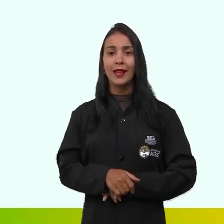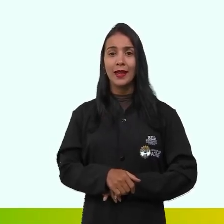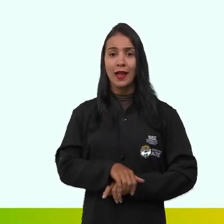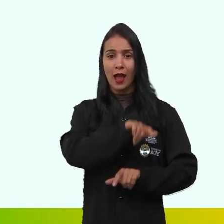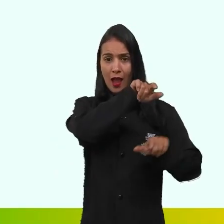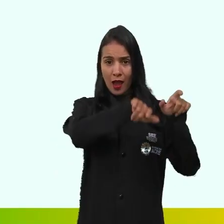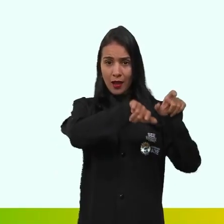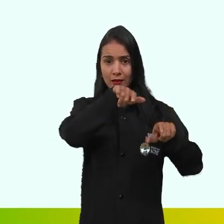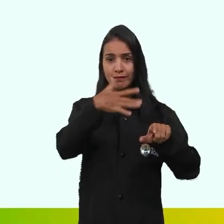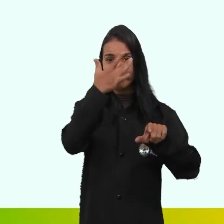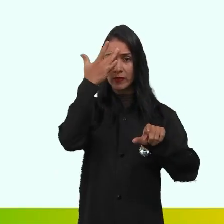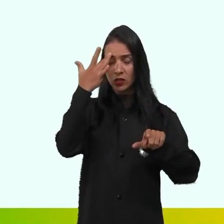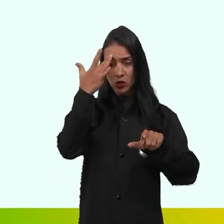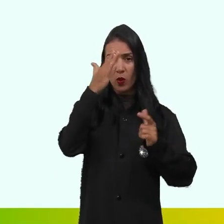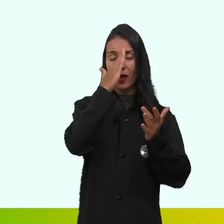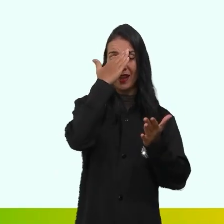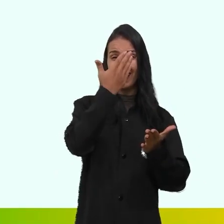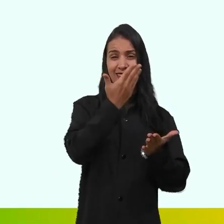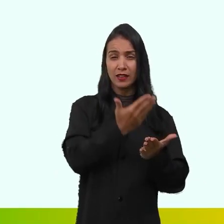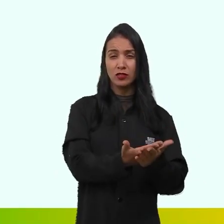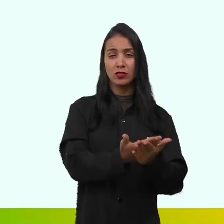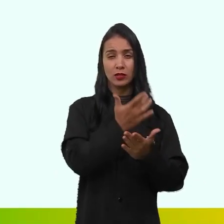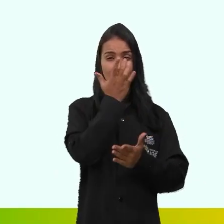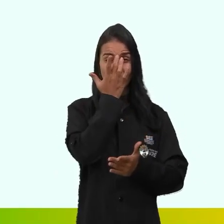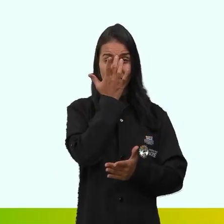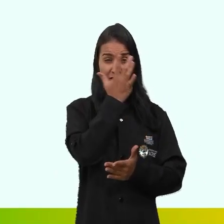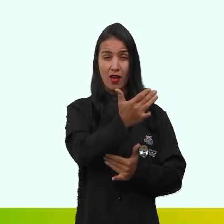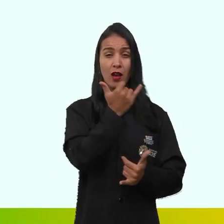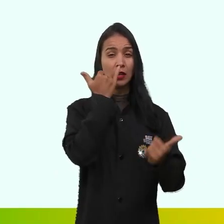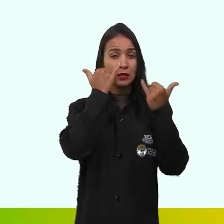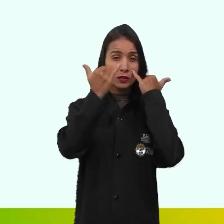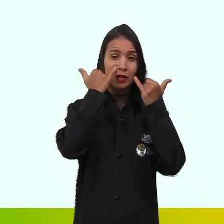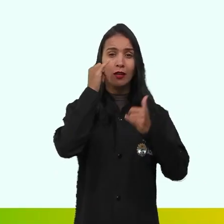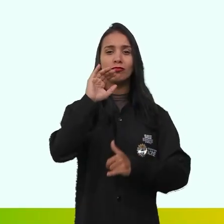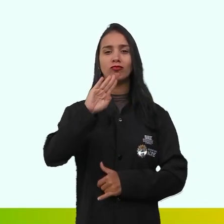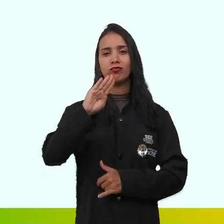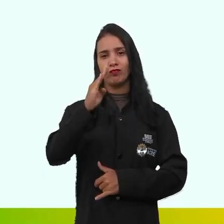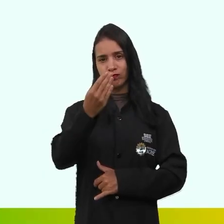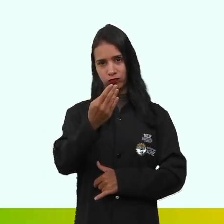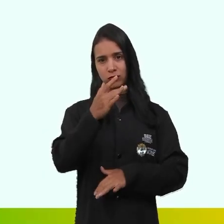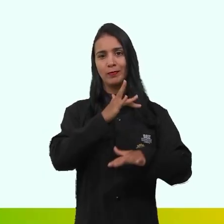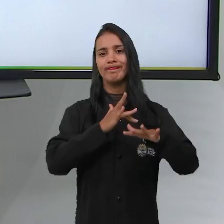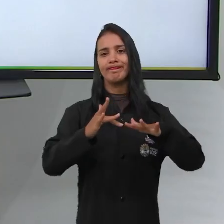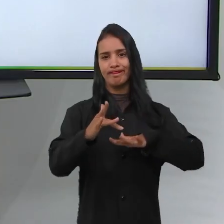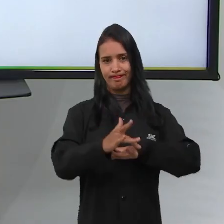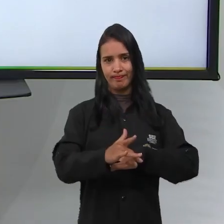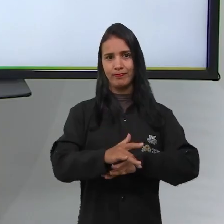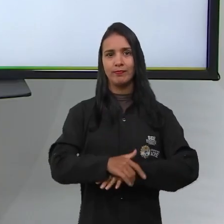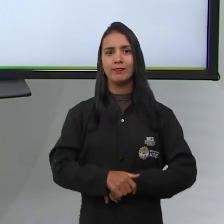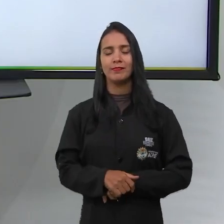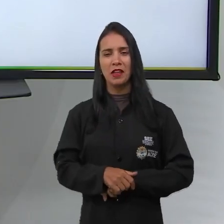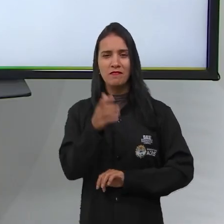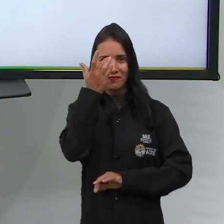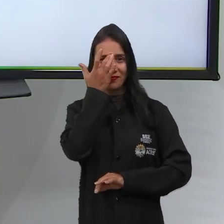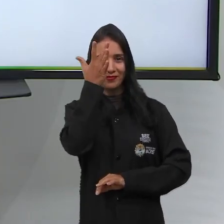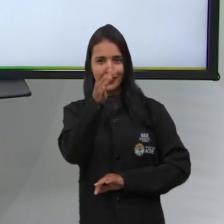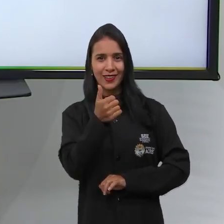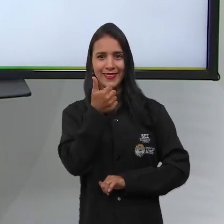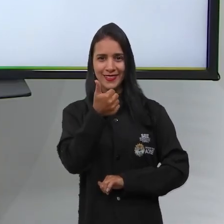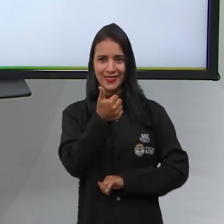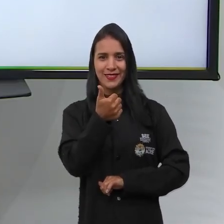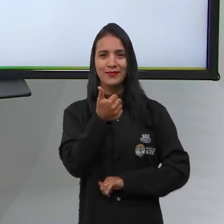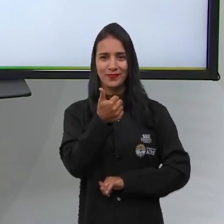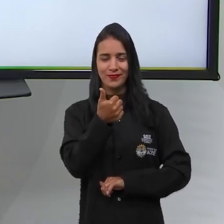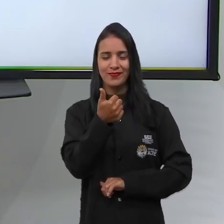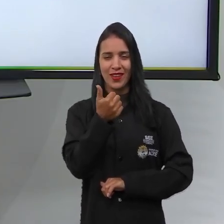que as pessoas acreditam em informações falsas nas redes sociais. Foi fácil, me diz? Foi